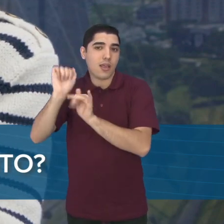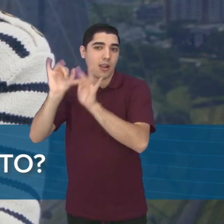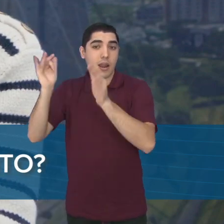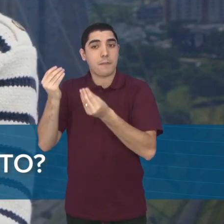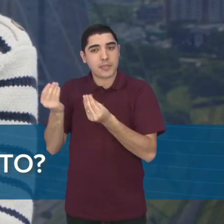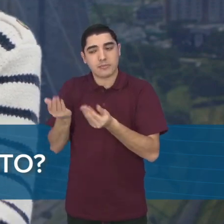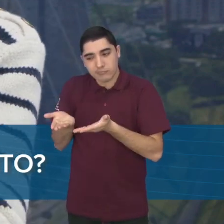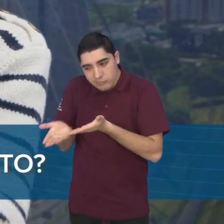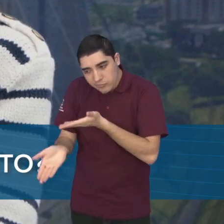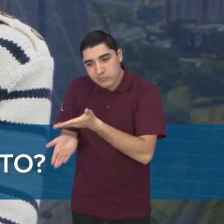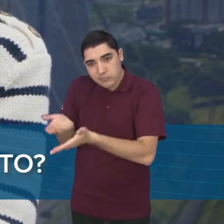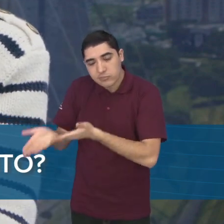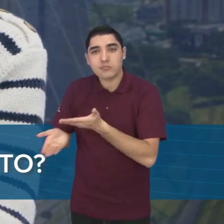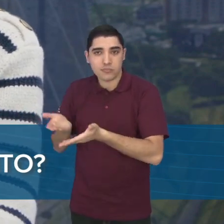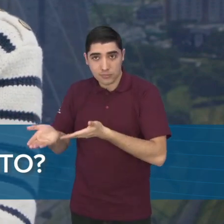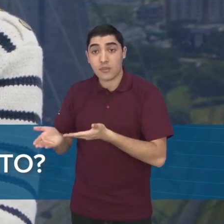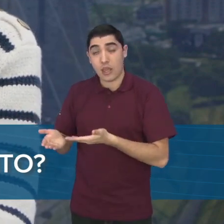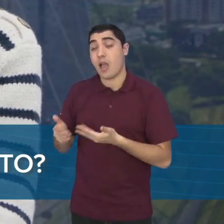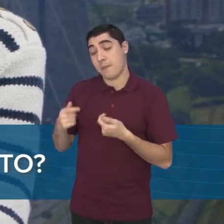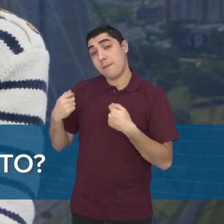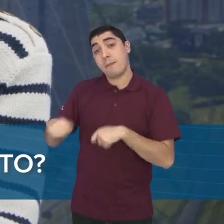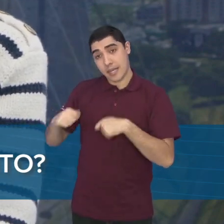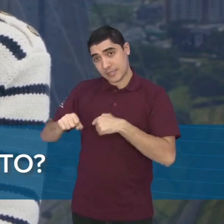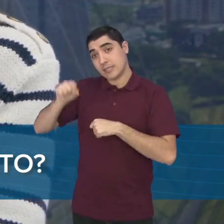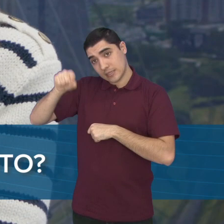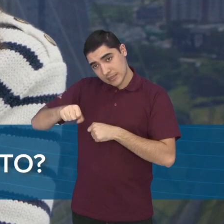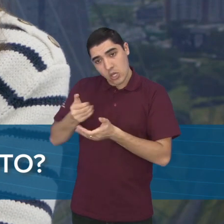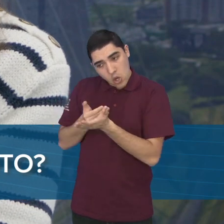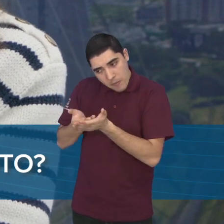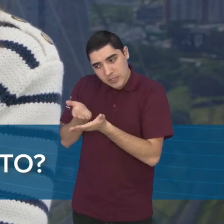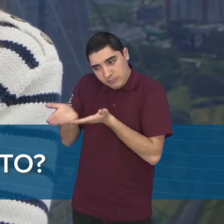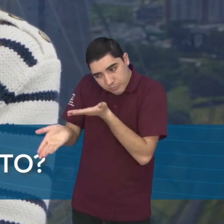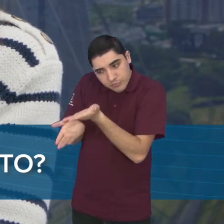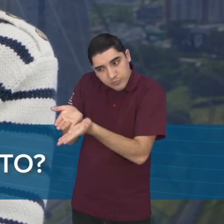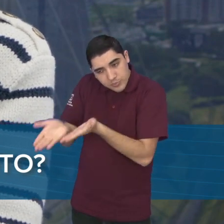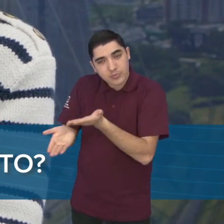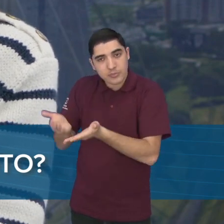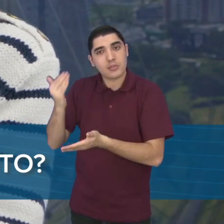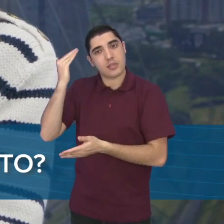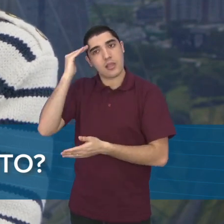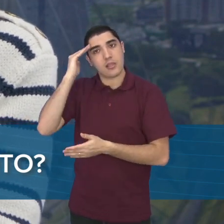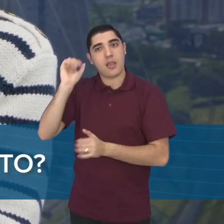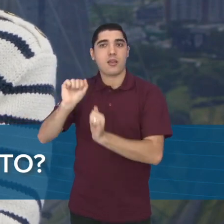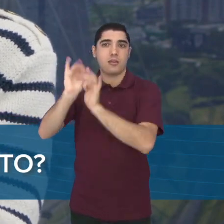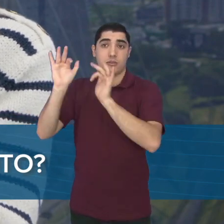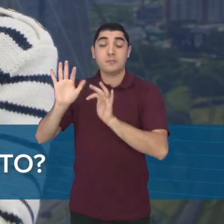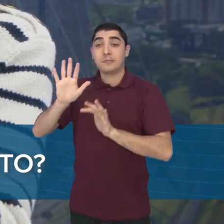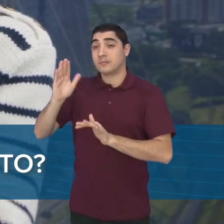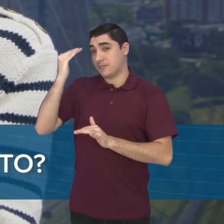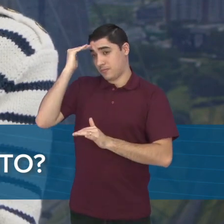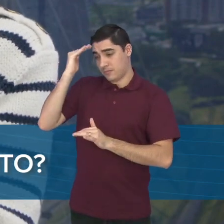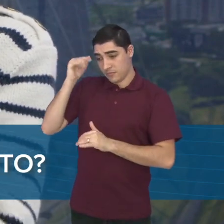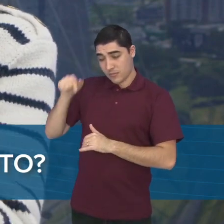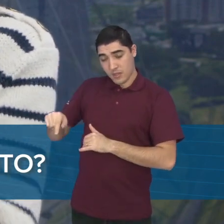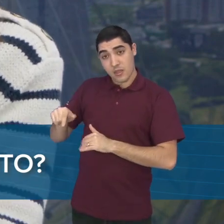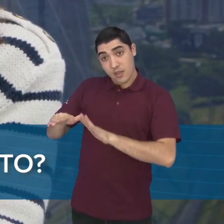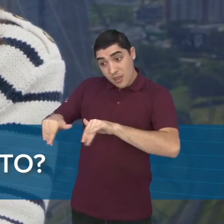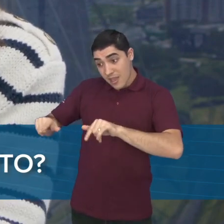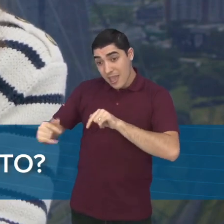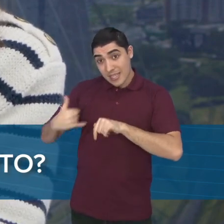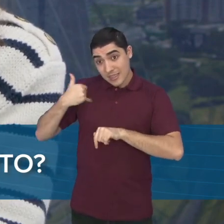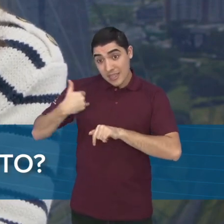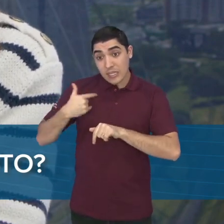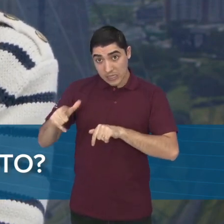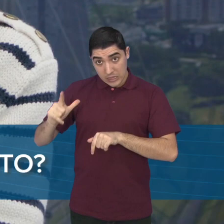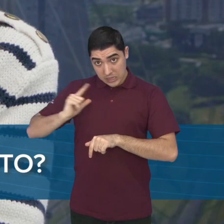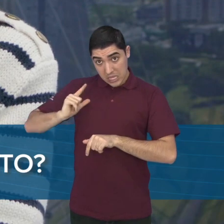de vida porque alguém perdeu o emprego dentro de casa. Então, essas coisas precisam ser faladas, mas é isso. É entender para que aquela criança daquela idade